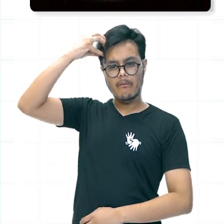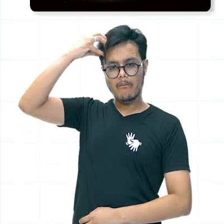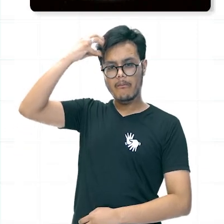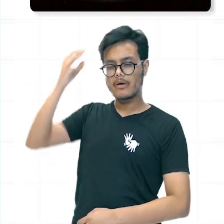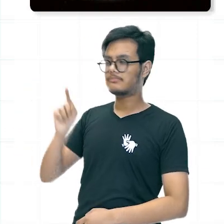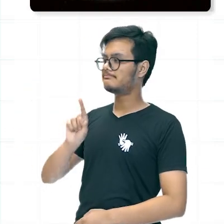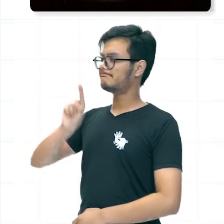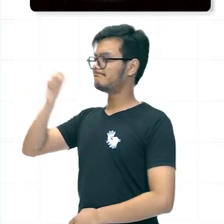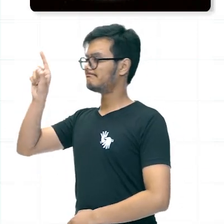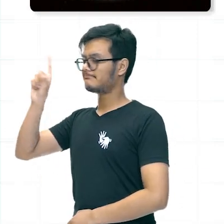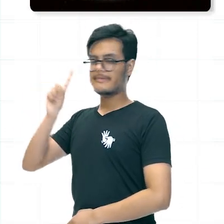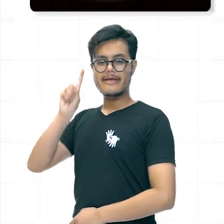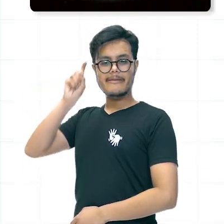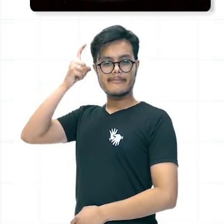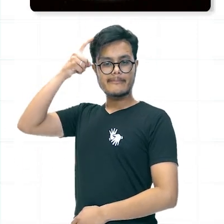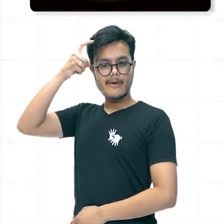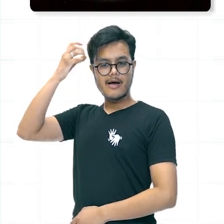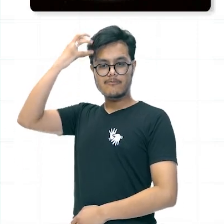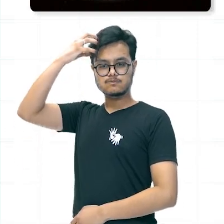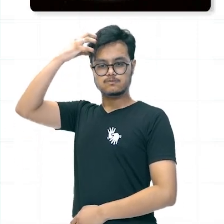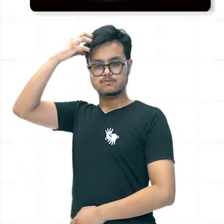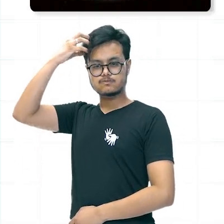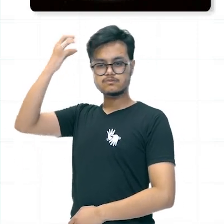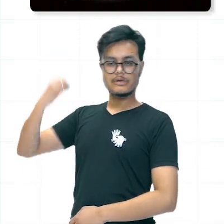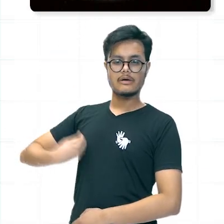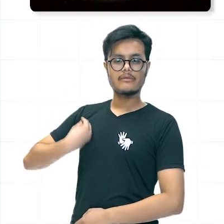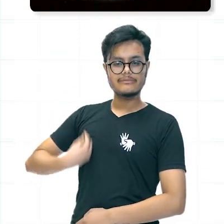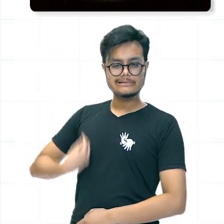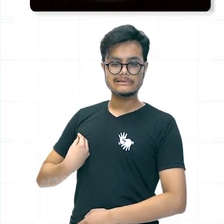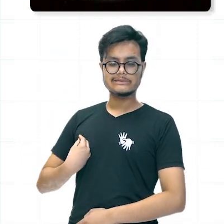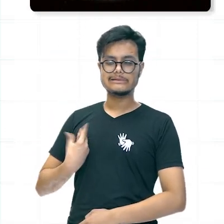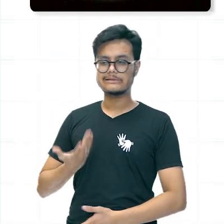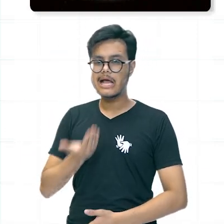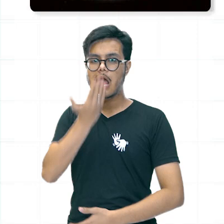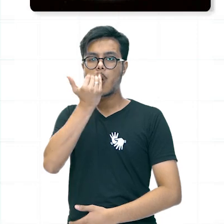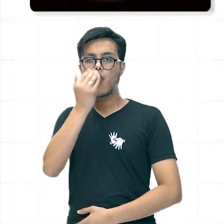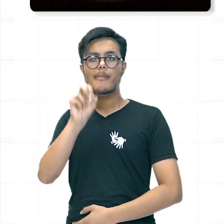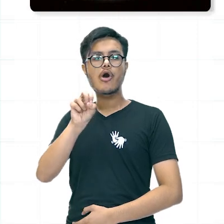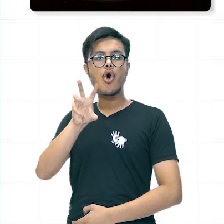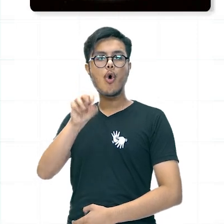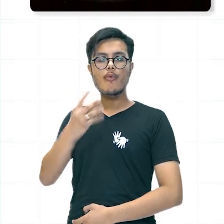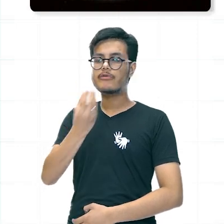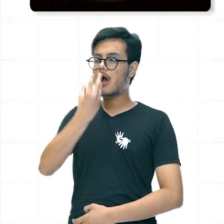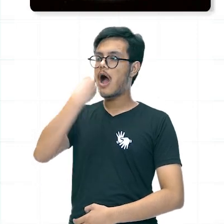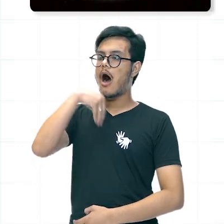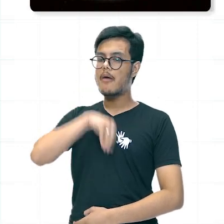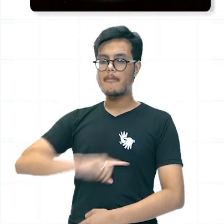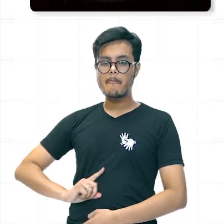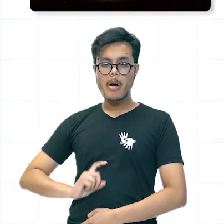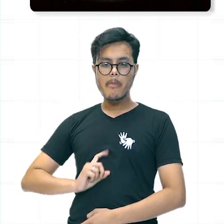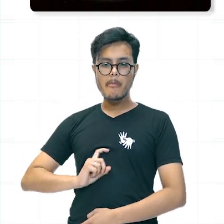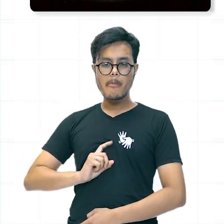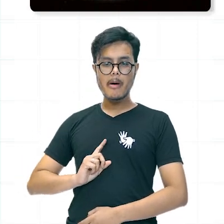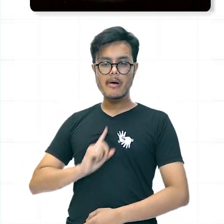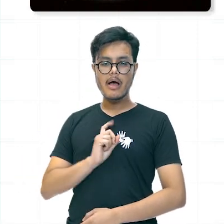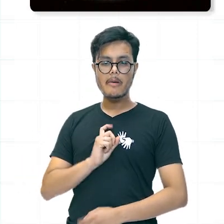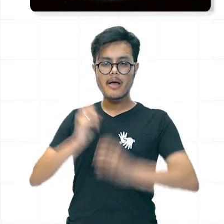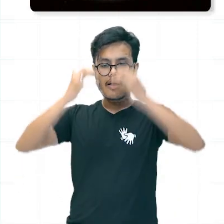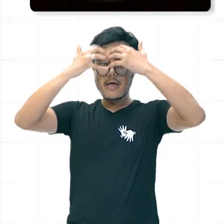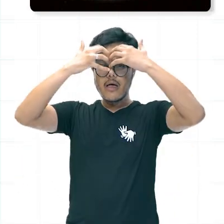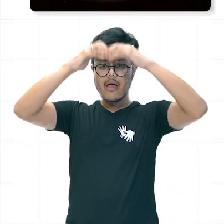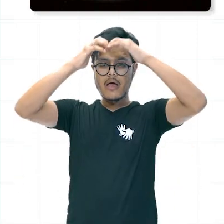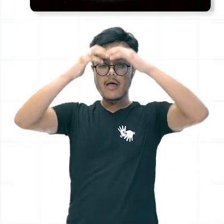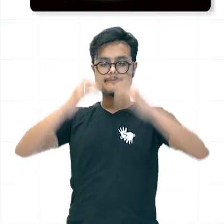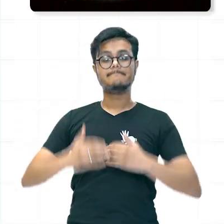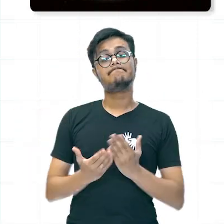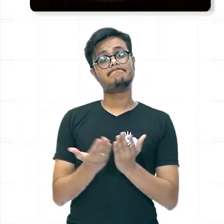onde o parasita pode se instalar se a pessoa ingerir um ovo dessa tênia solium, né? Mas normalmente